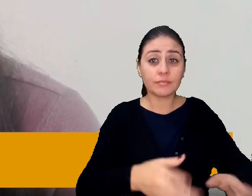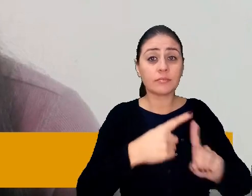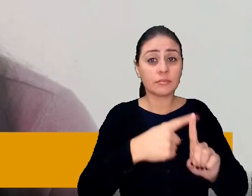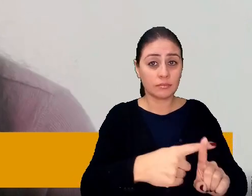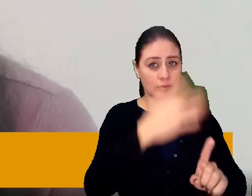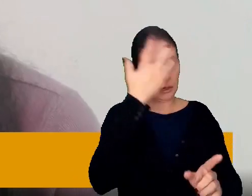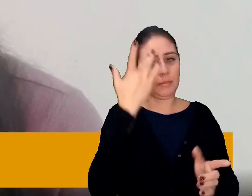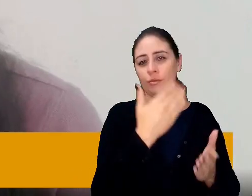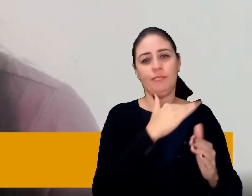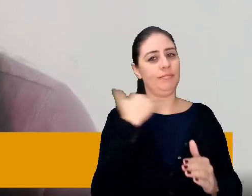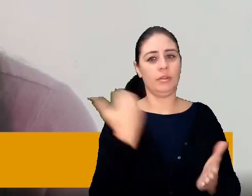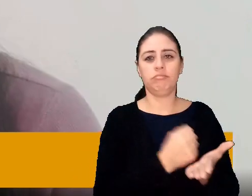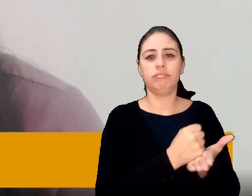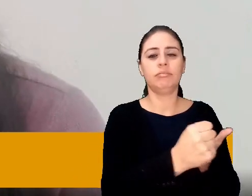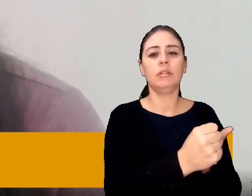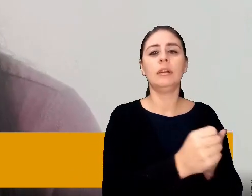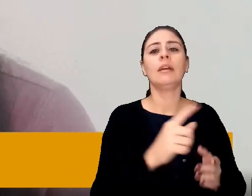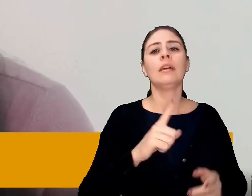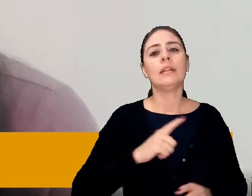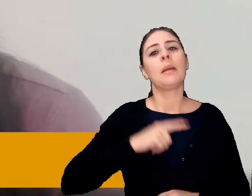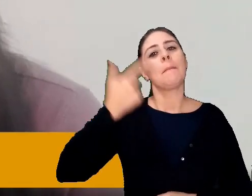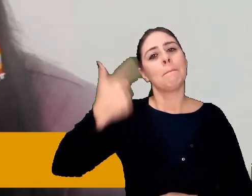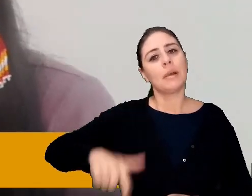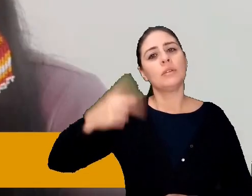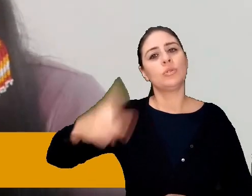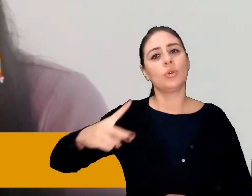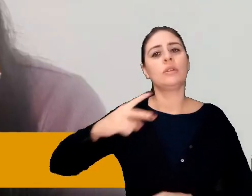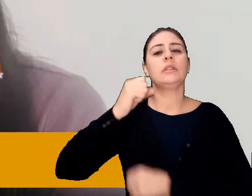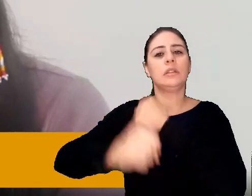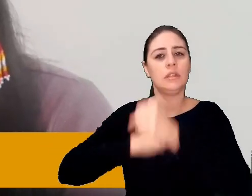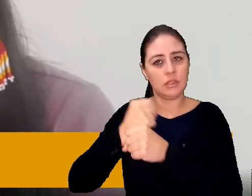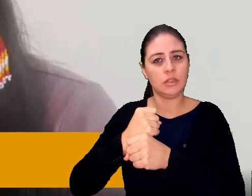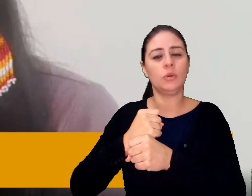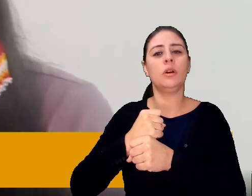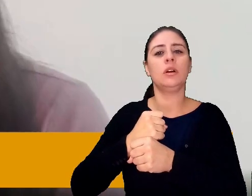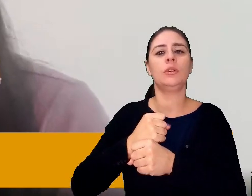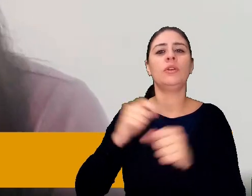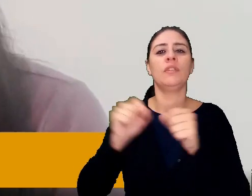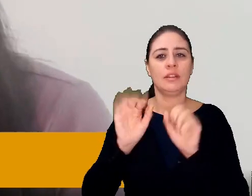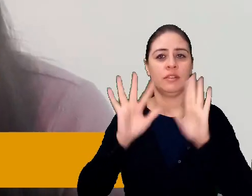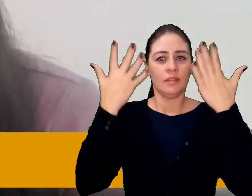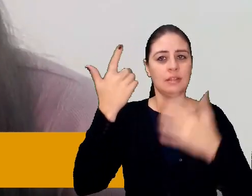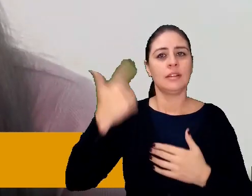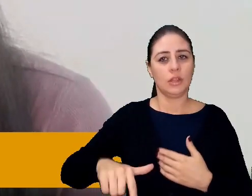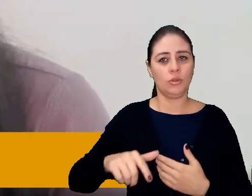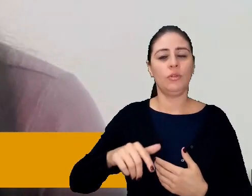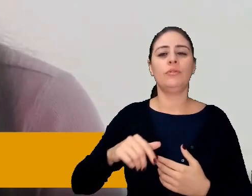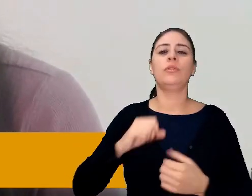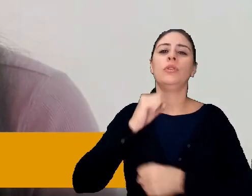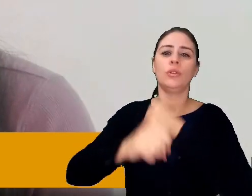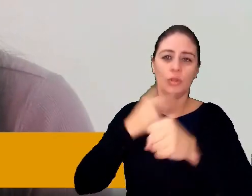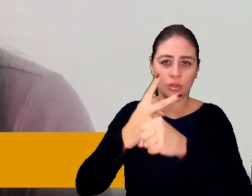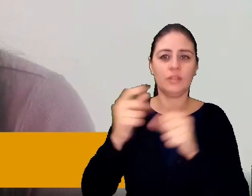essa pessoa que se foi, é feito mais 2 funerais nos anos seguintes, na mesma data, mas dali um ano.